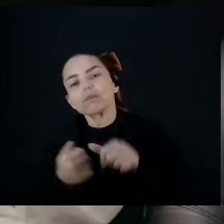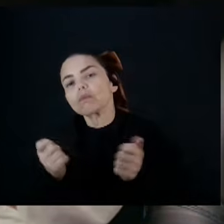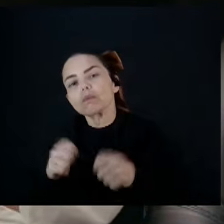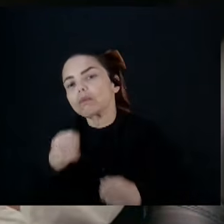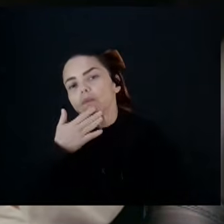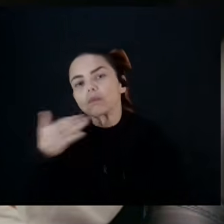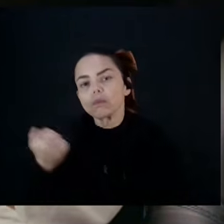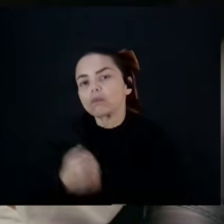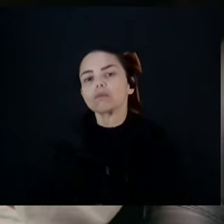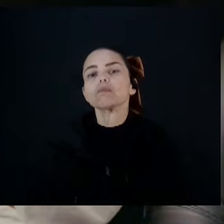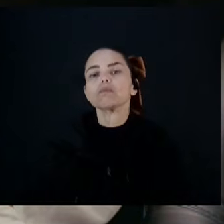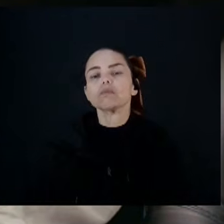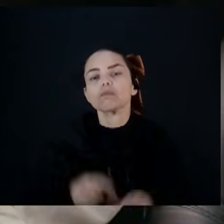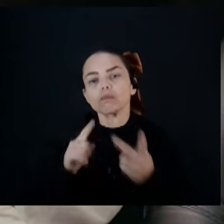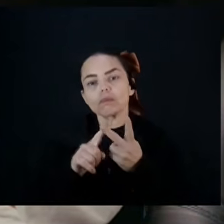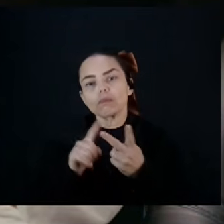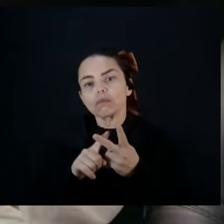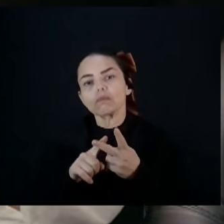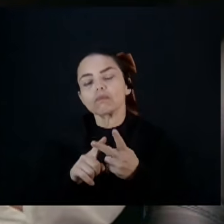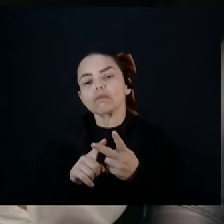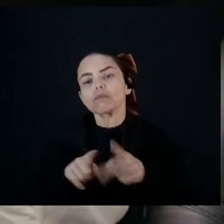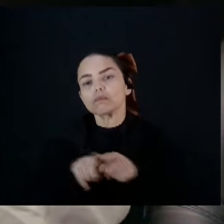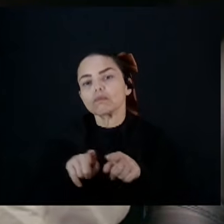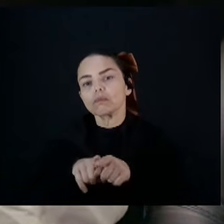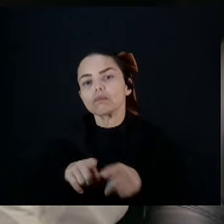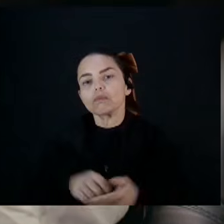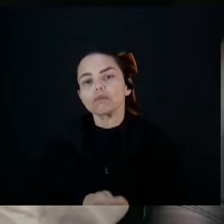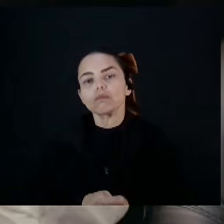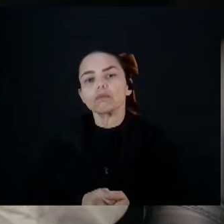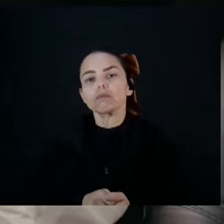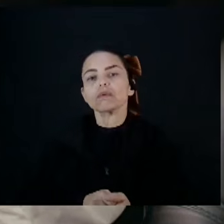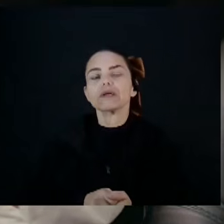a outra pessoa também, né, que o sequestrado,